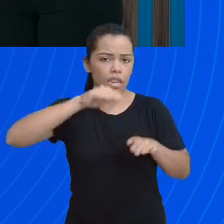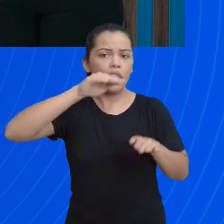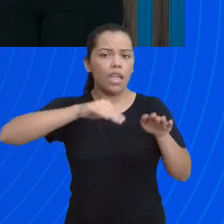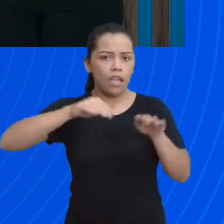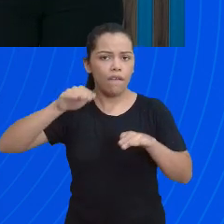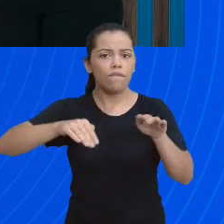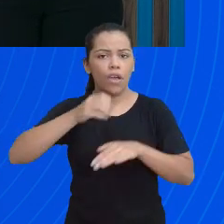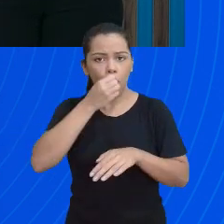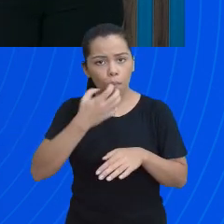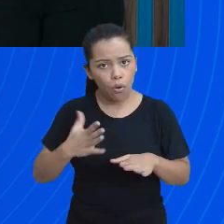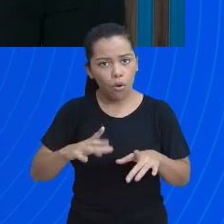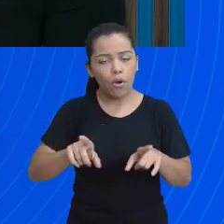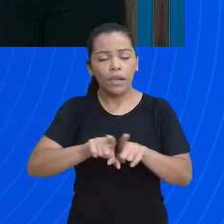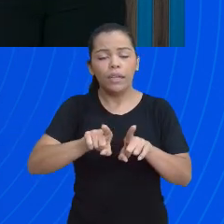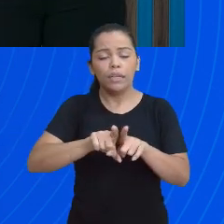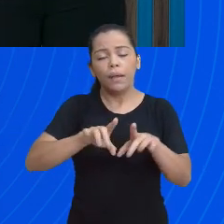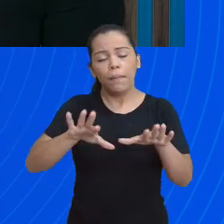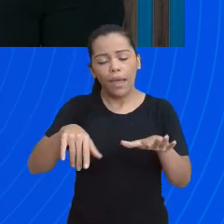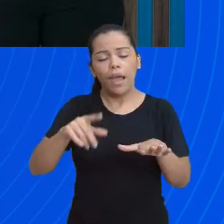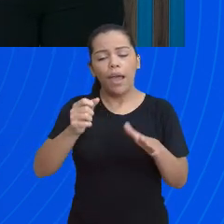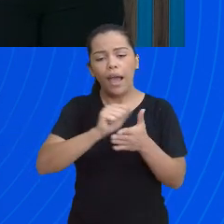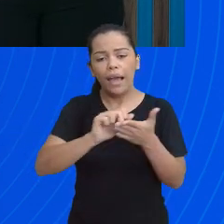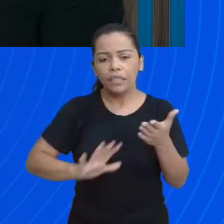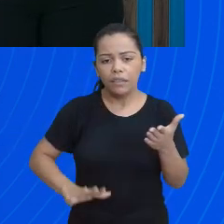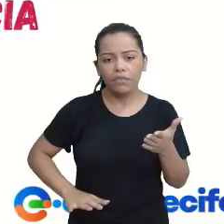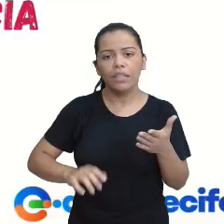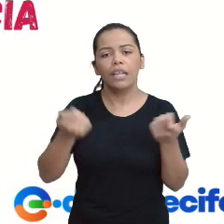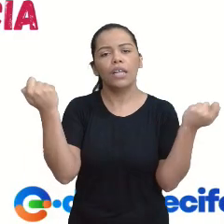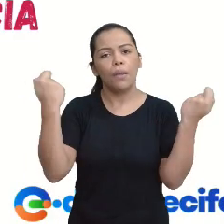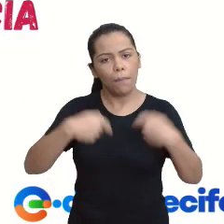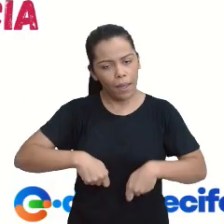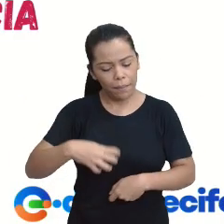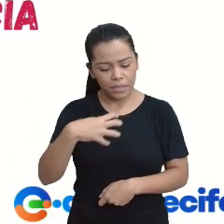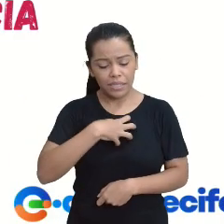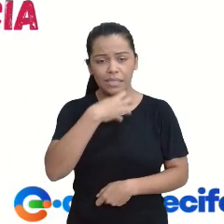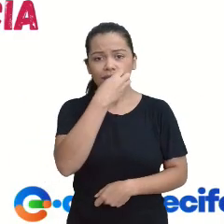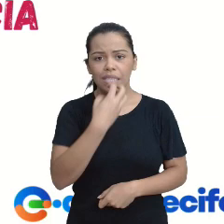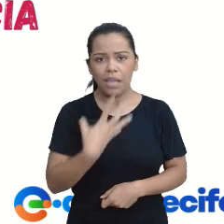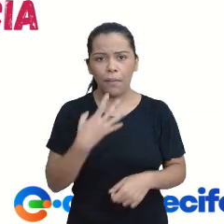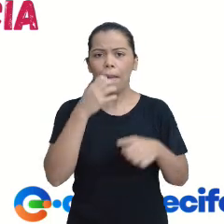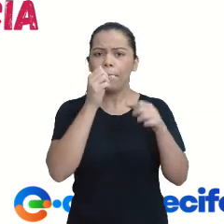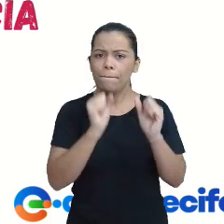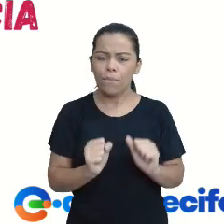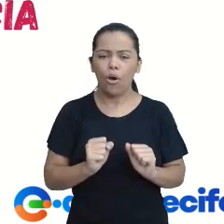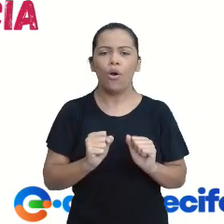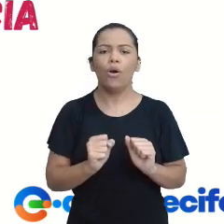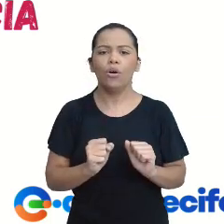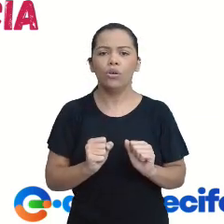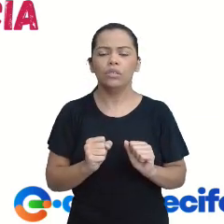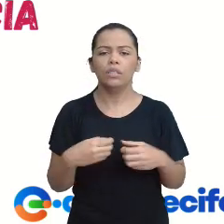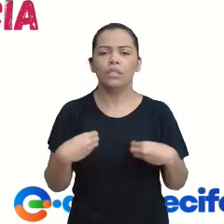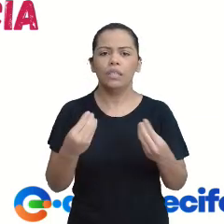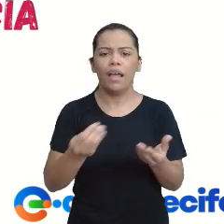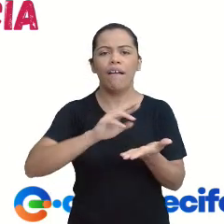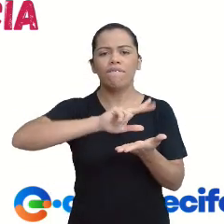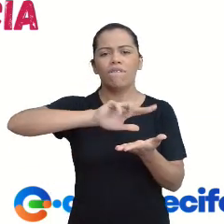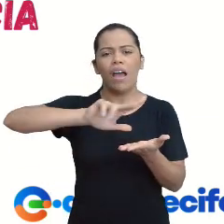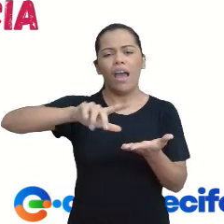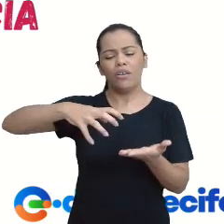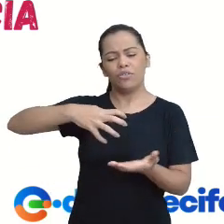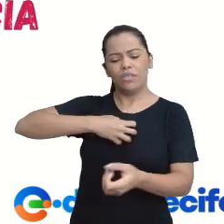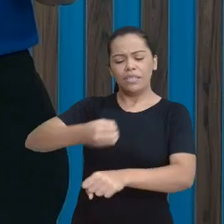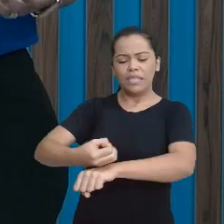é propiciadora de bem-estar, né? É uma atividade que pode agregar muitos elementos prazerosos,